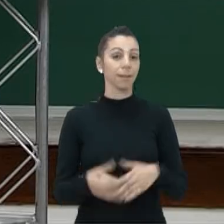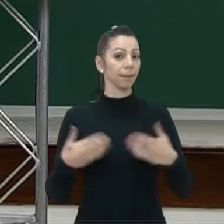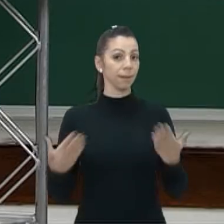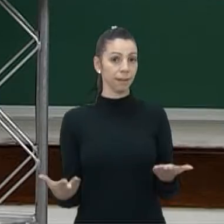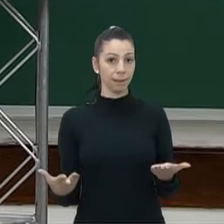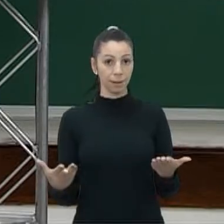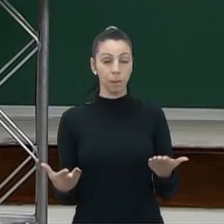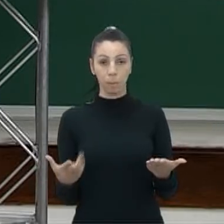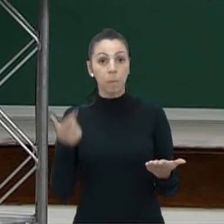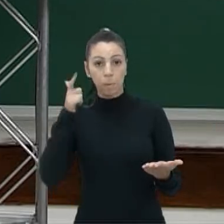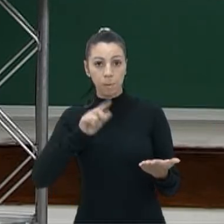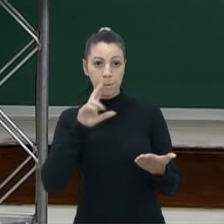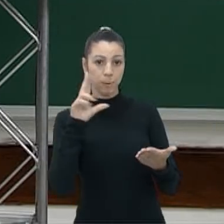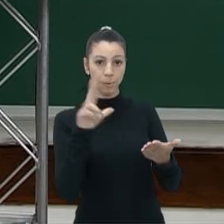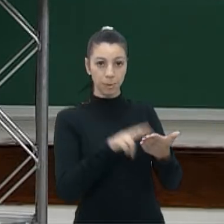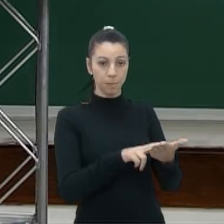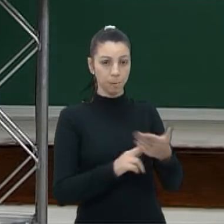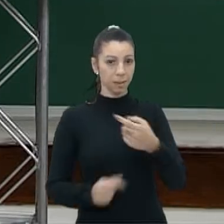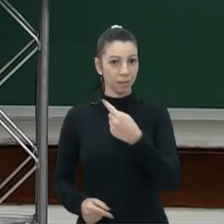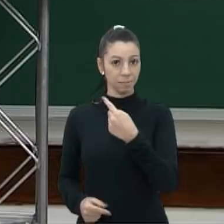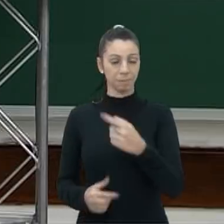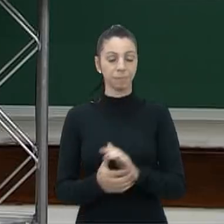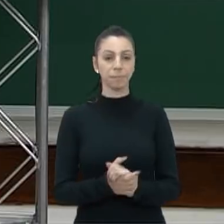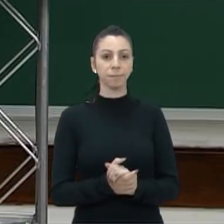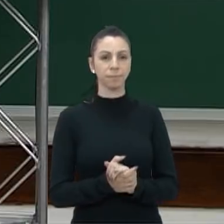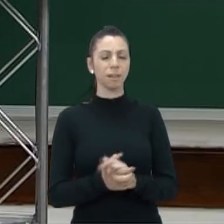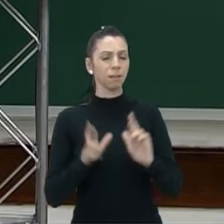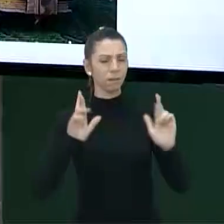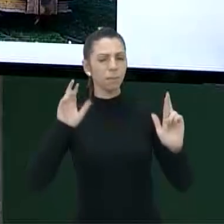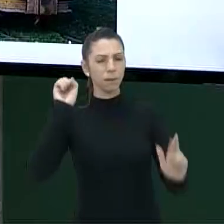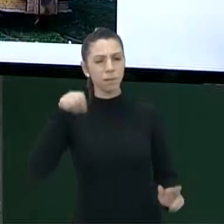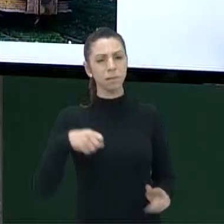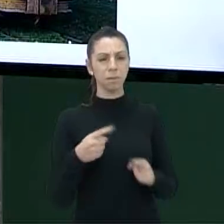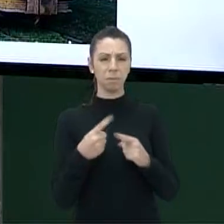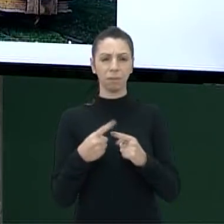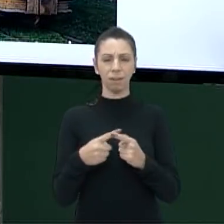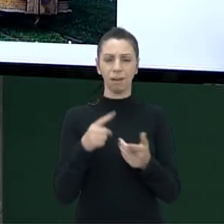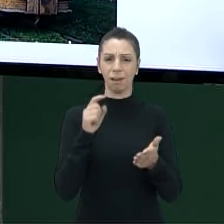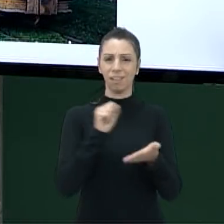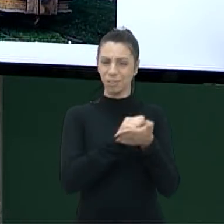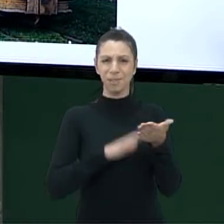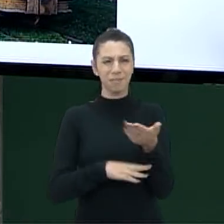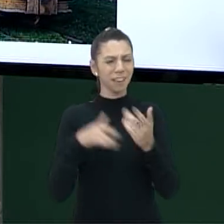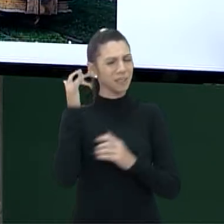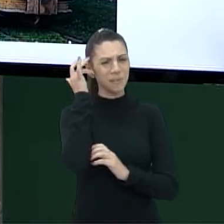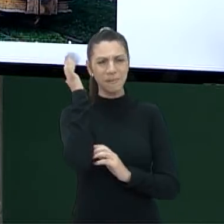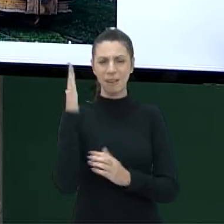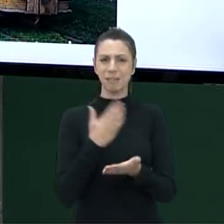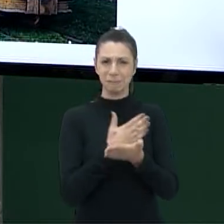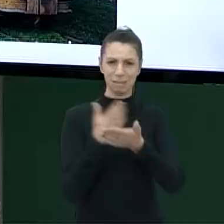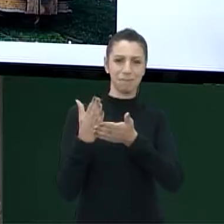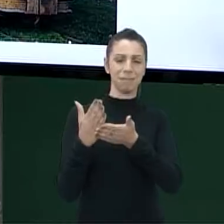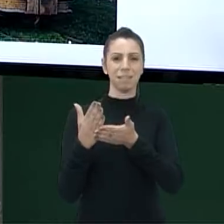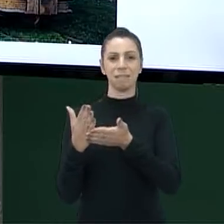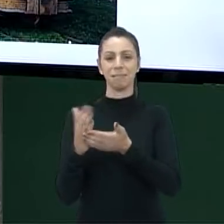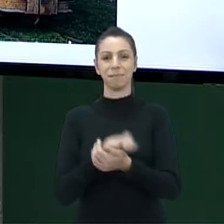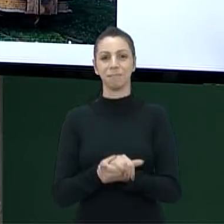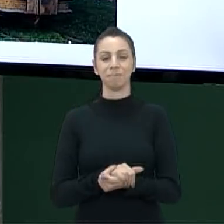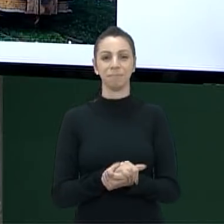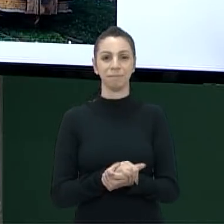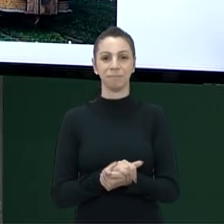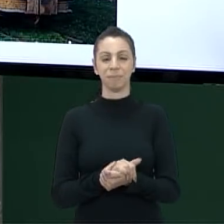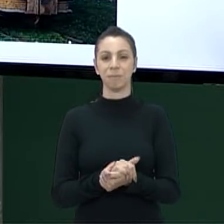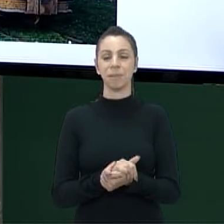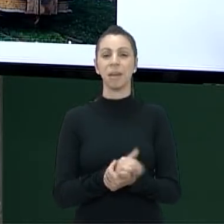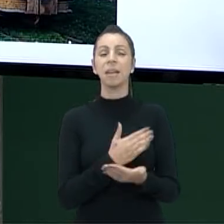E aí, pessoal, conseguiram resolver a questão? Espero que sim, né? Questão facinho, só para a gente poder iniciar aí a nossa segunda lei